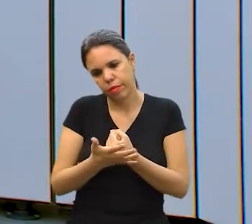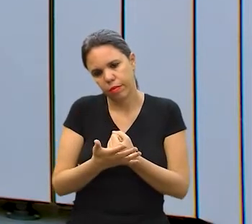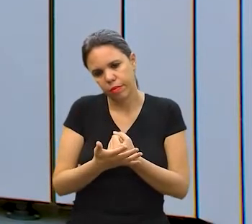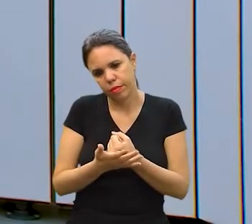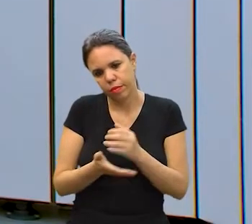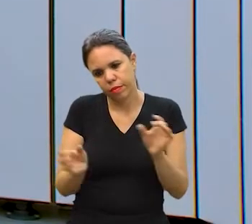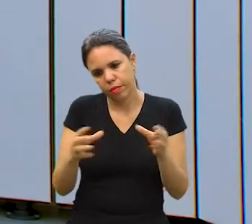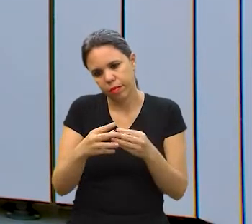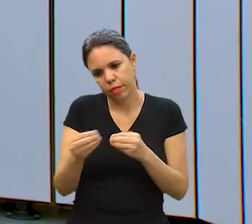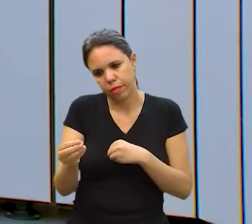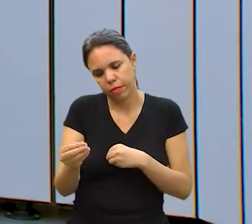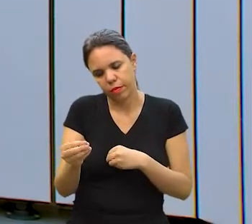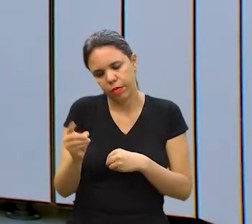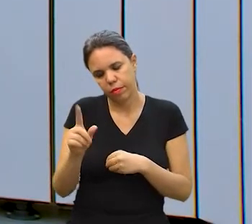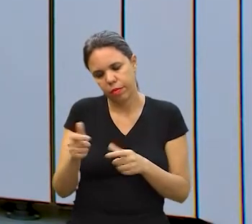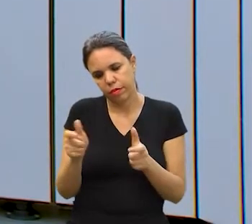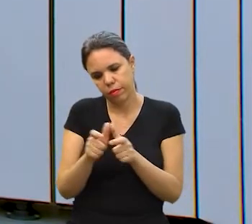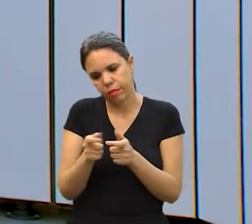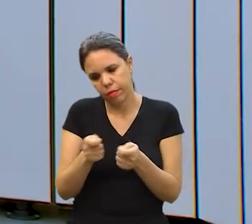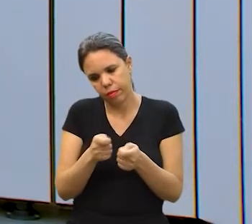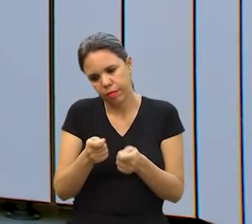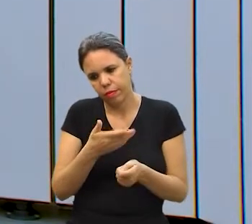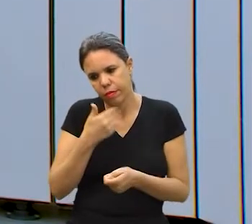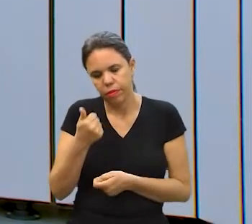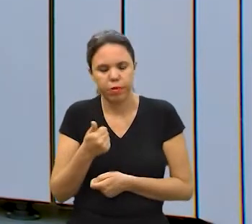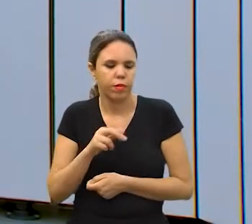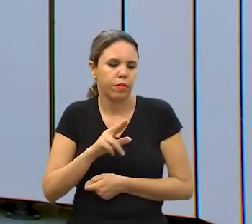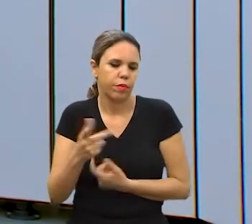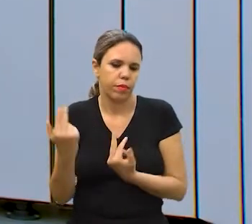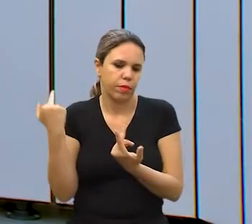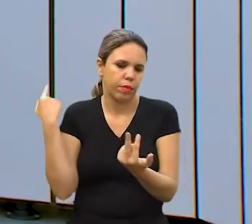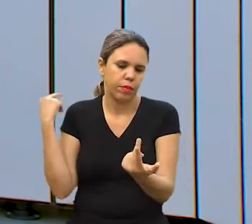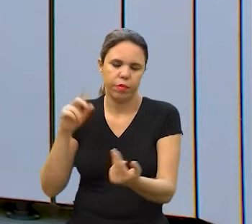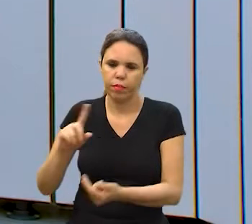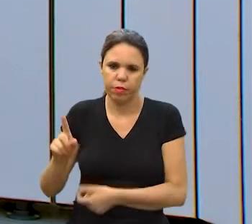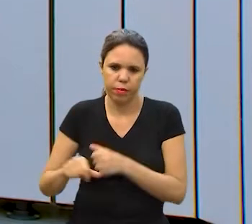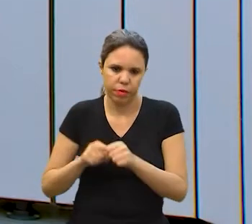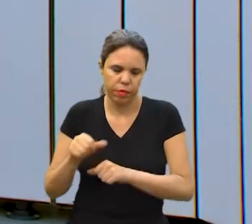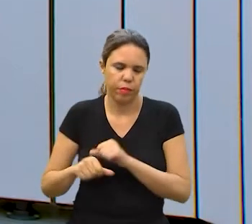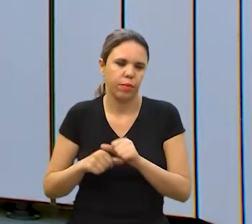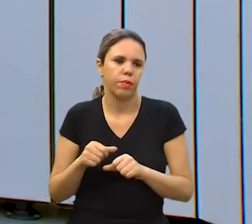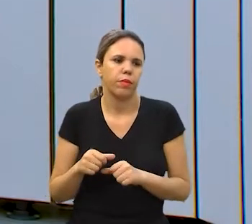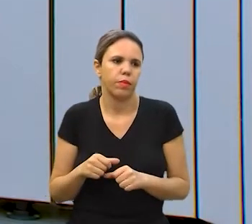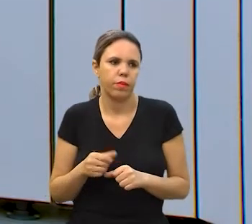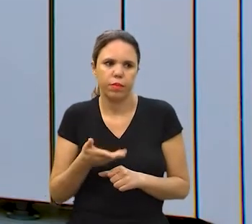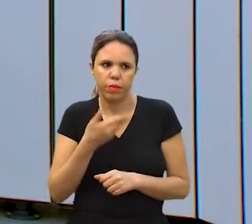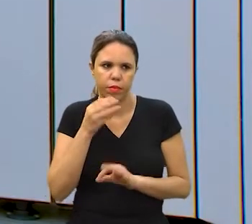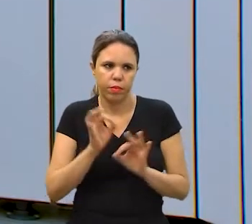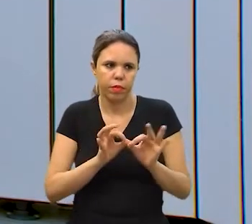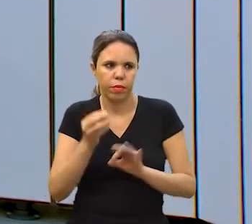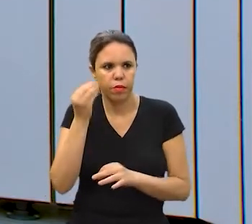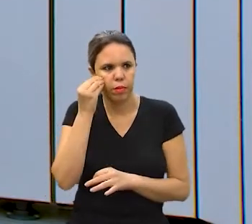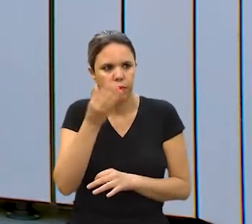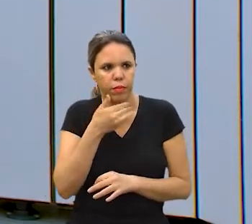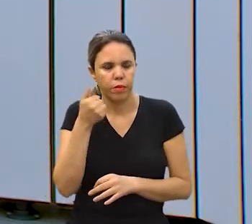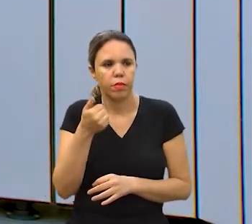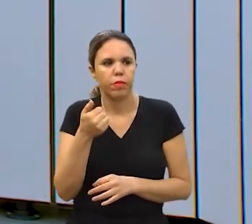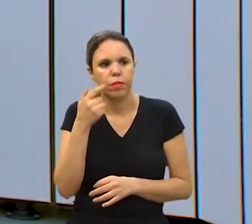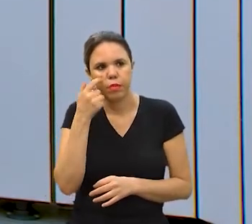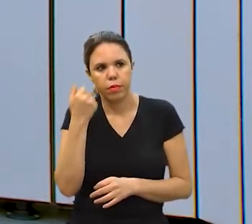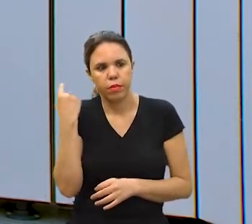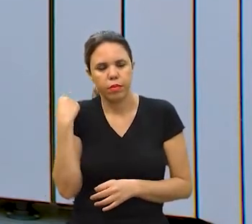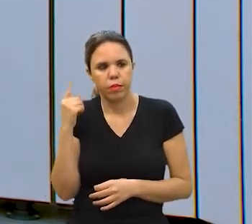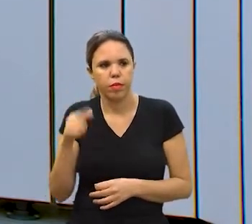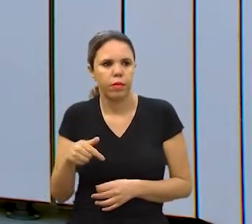a pandemia, indo embora, isso vai se assentar, vai melhorar, mas não vai ser igual era. Então, a tendência é que nós fazemos ficar melhor, a gente conseguir fazer